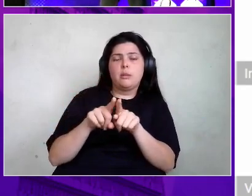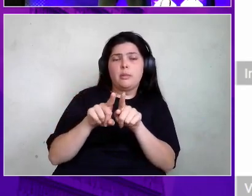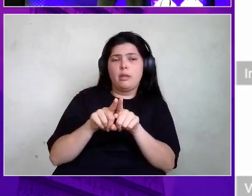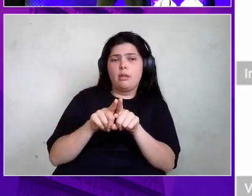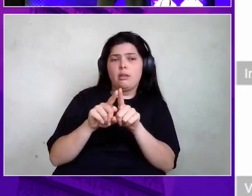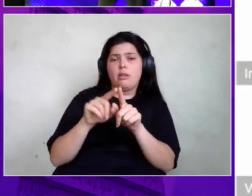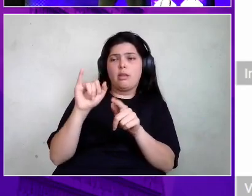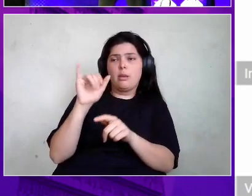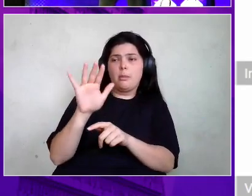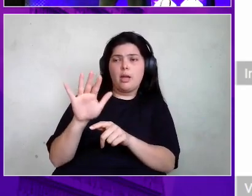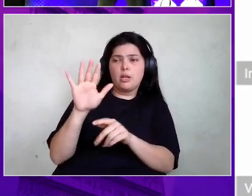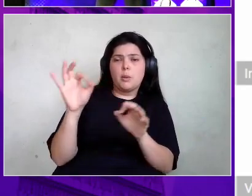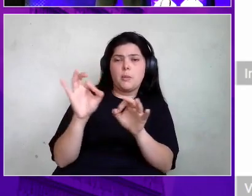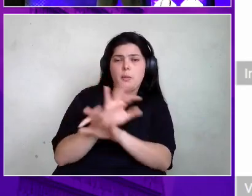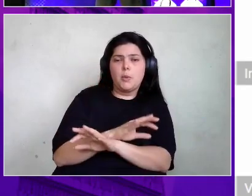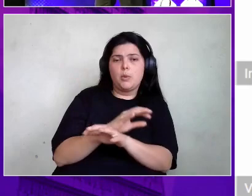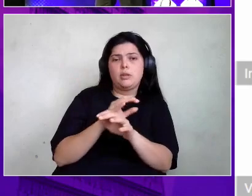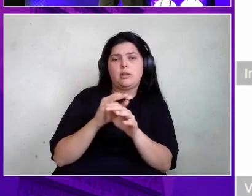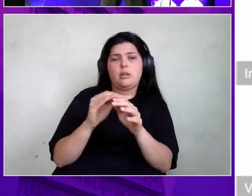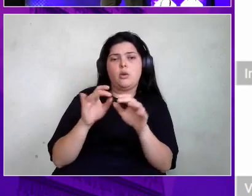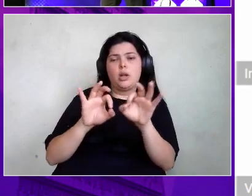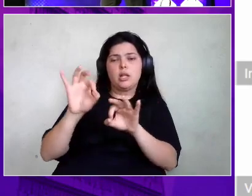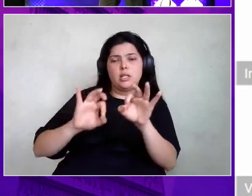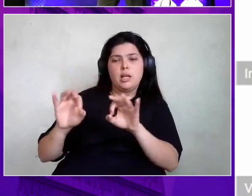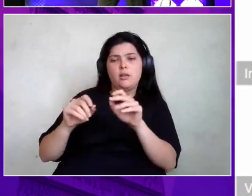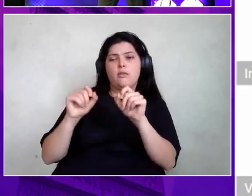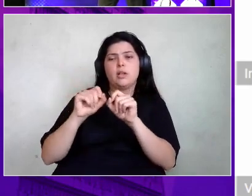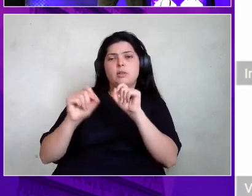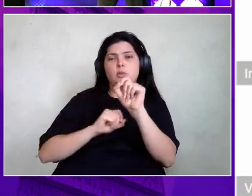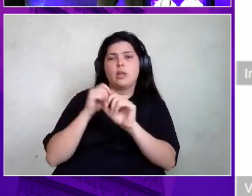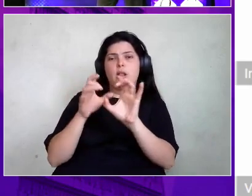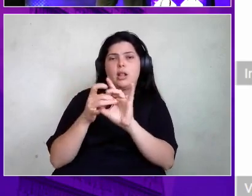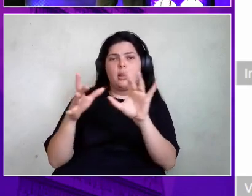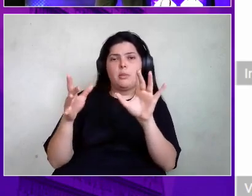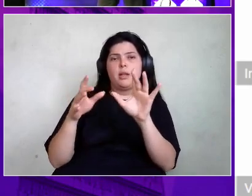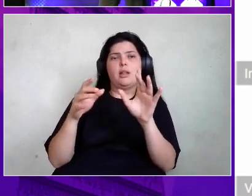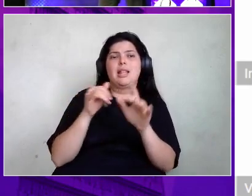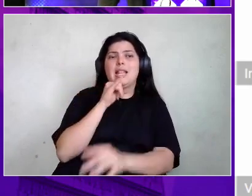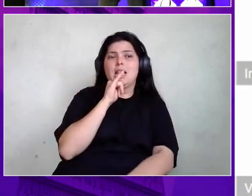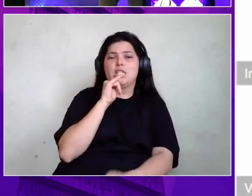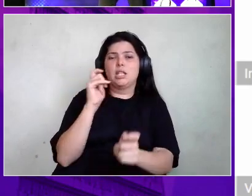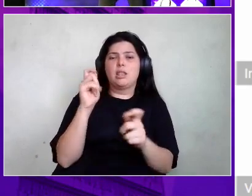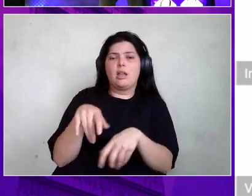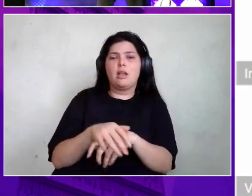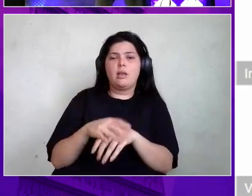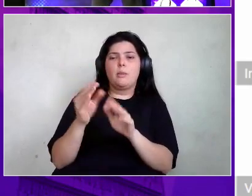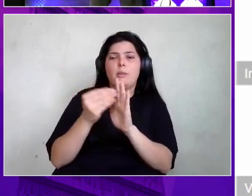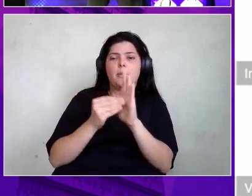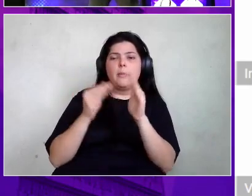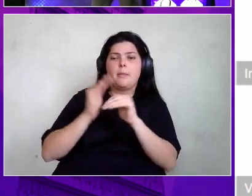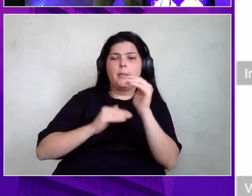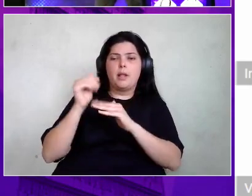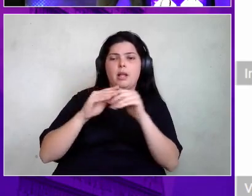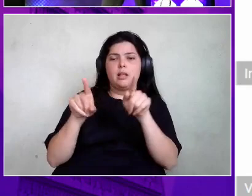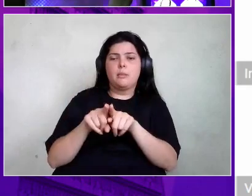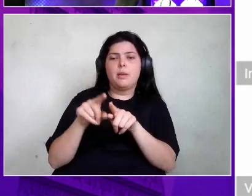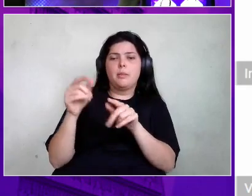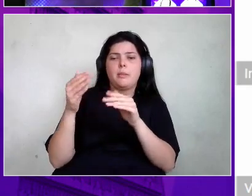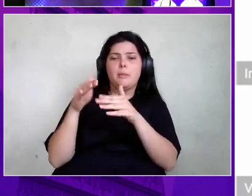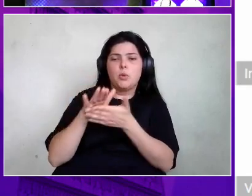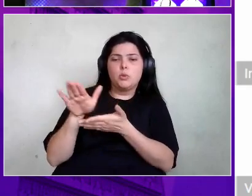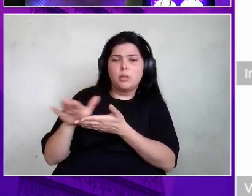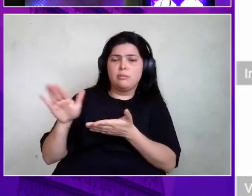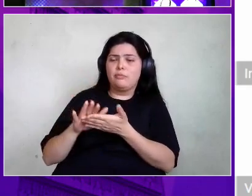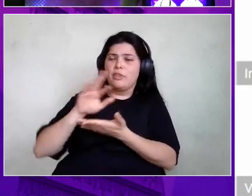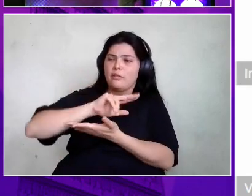está lá. A imagem está fechadinha, eu vou o quê? Disponibilizar ela para ser testada, e depois eu vou implantar ela em stage, implantar ela em produção. Então, tem vários detalhes